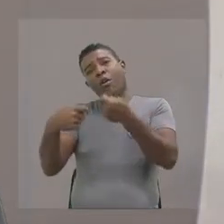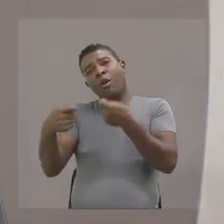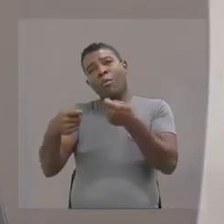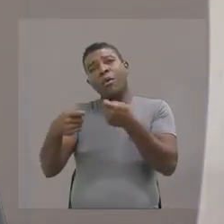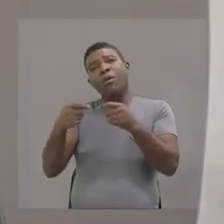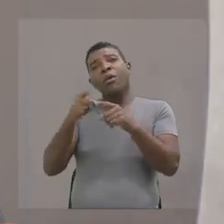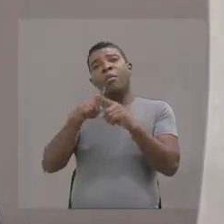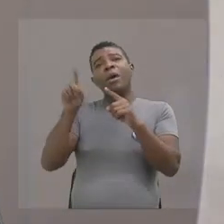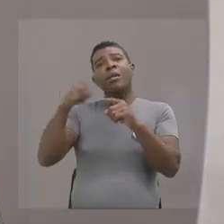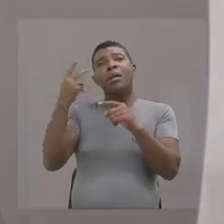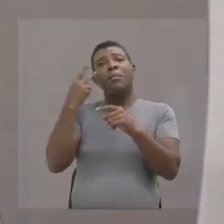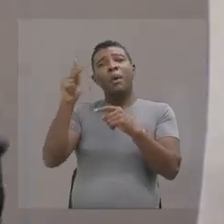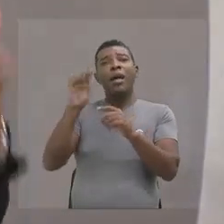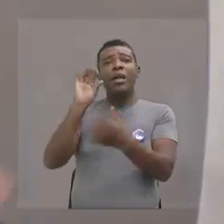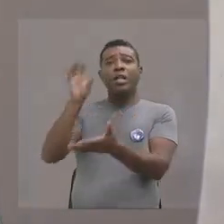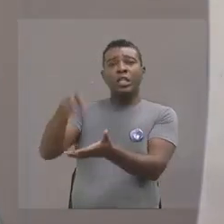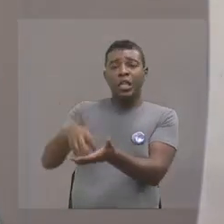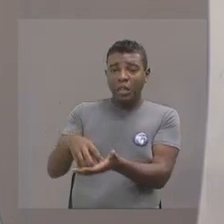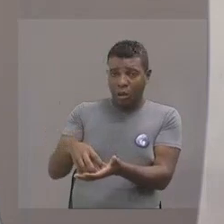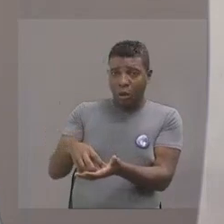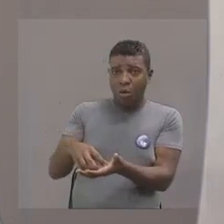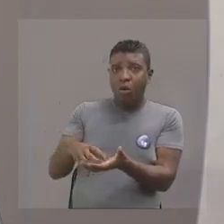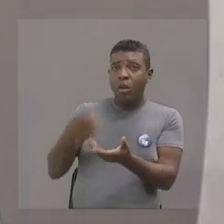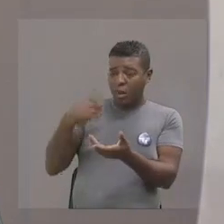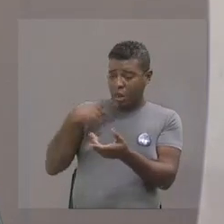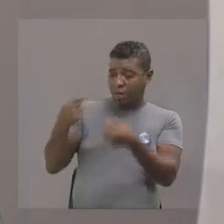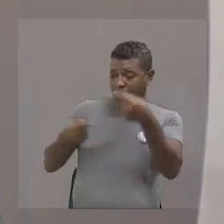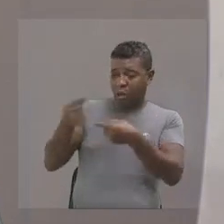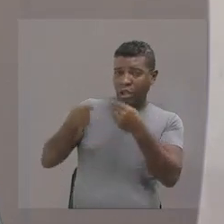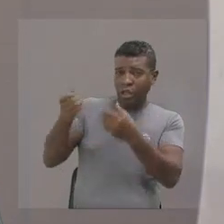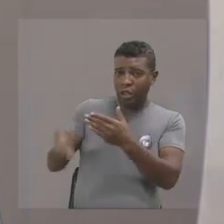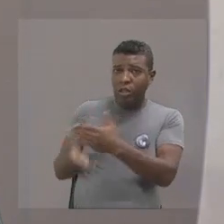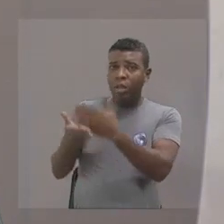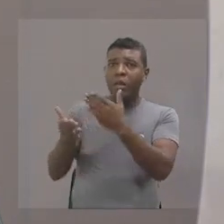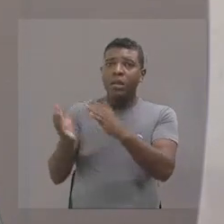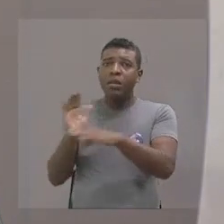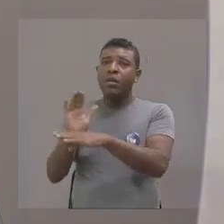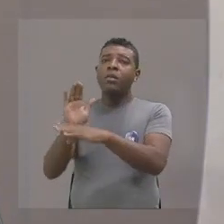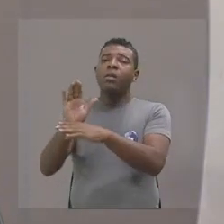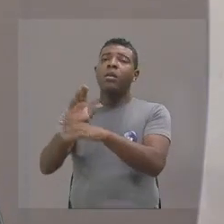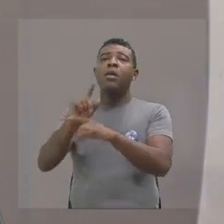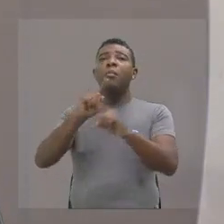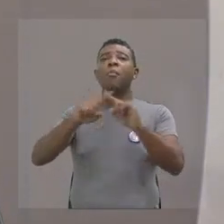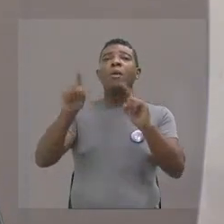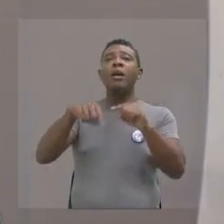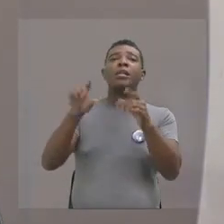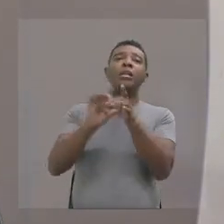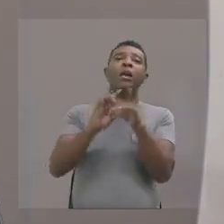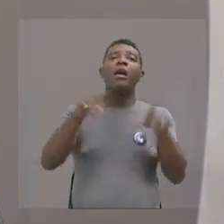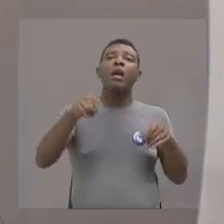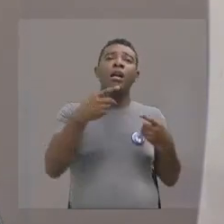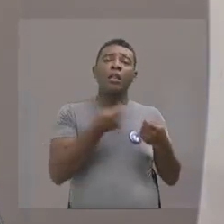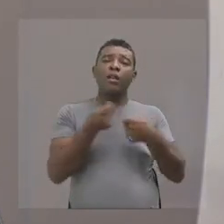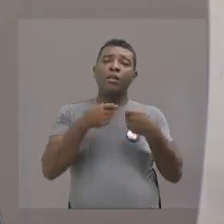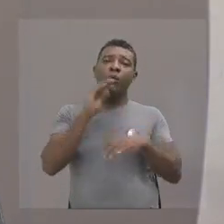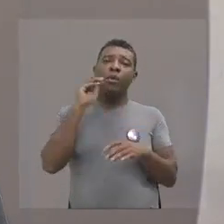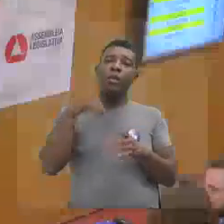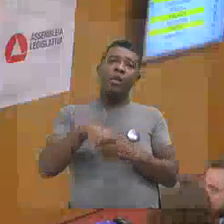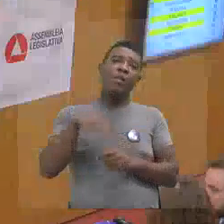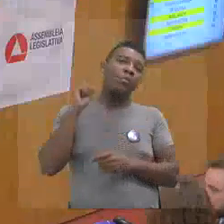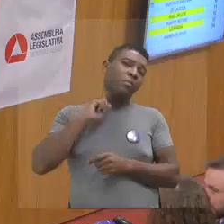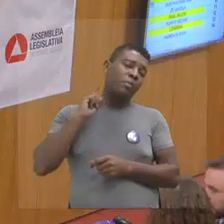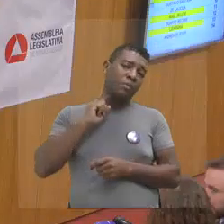Estado para o setor mas também para que a gente atinja nossas metas de descarbonização da economia no estado de Minas Gerais Muito obrigado Deputado